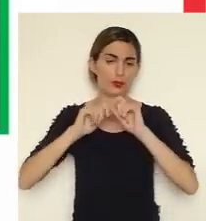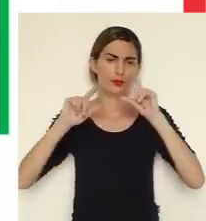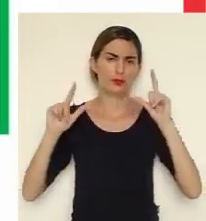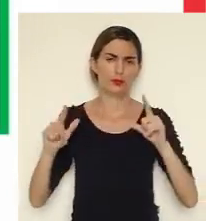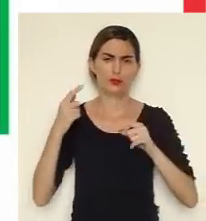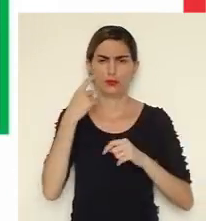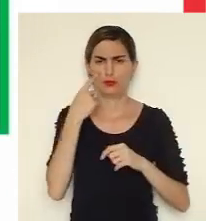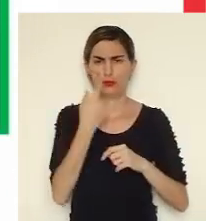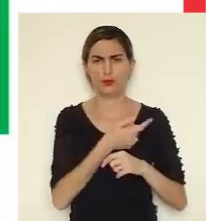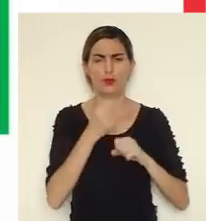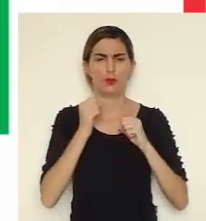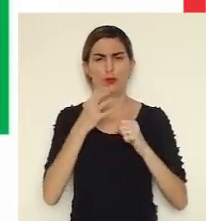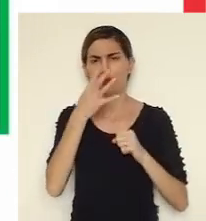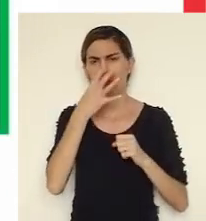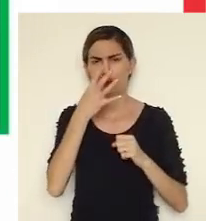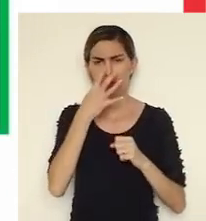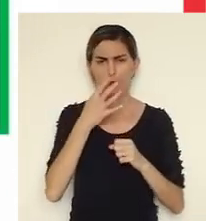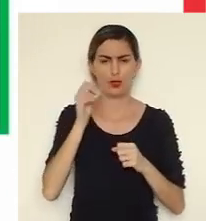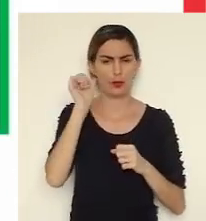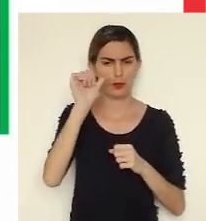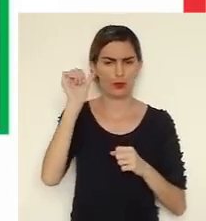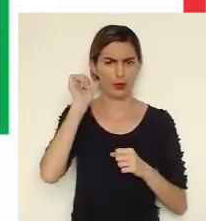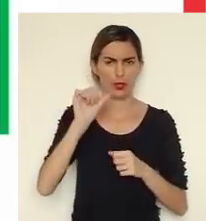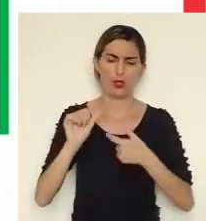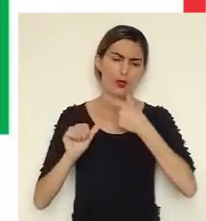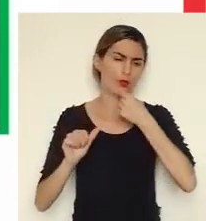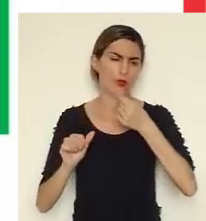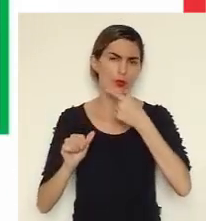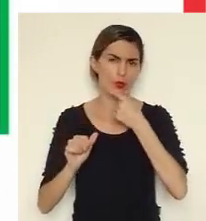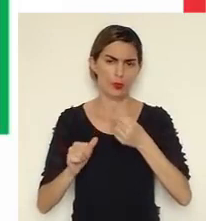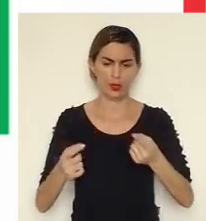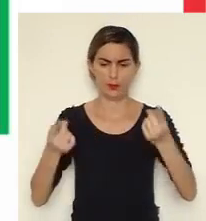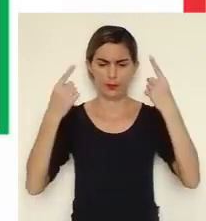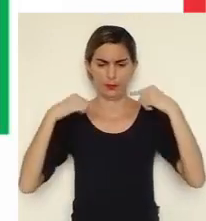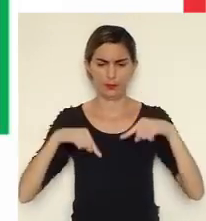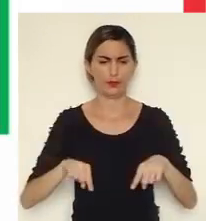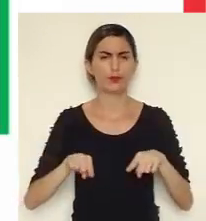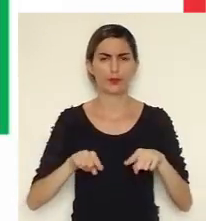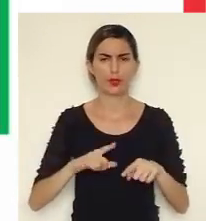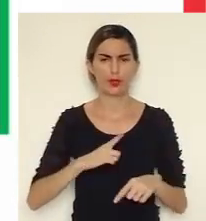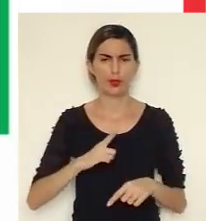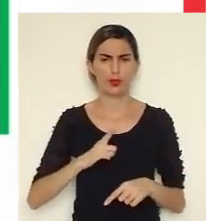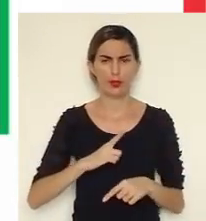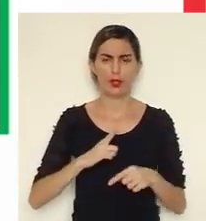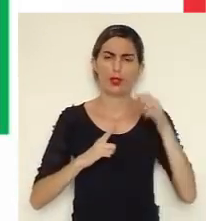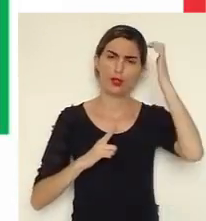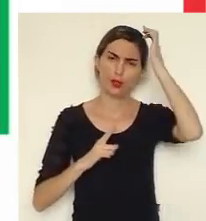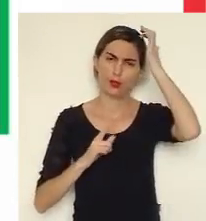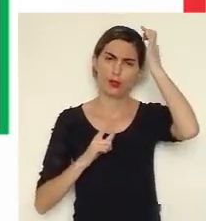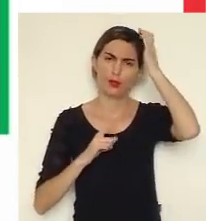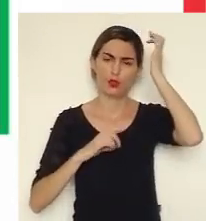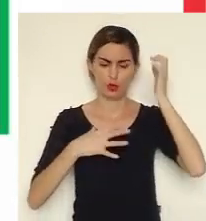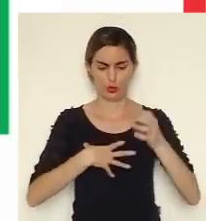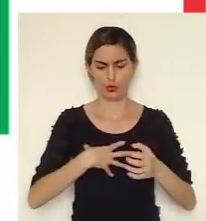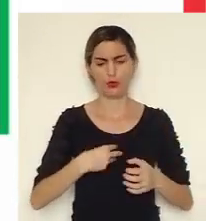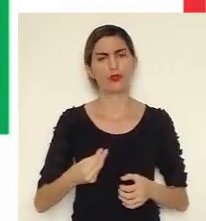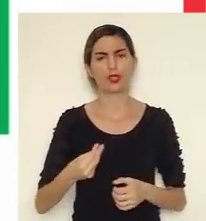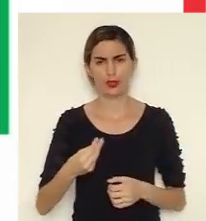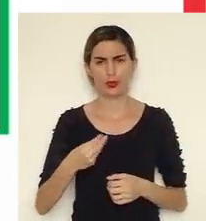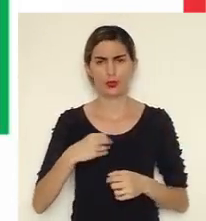Nessa imagem daí você pode observar uma mulher, um homem, e embaixo a gente tem,